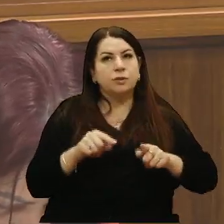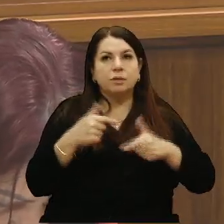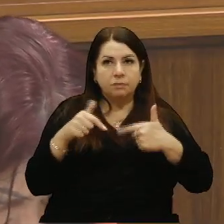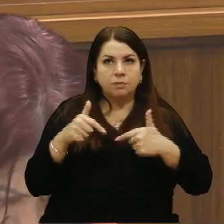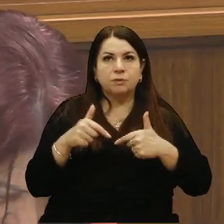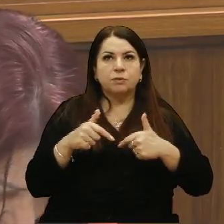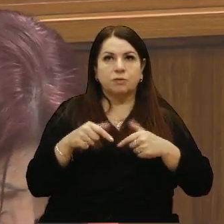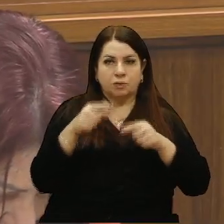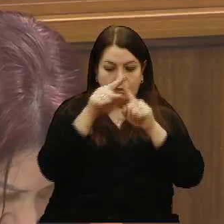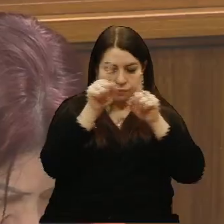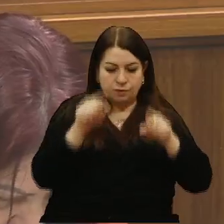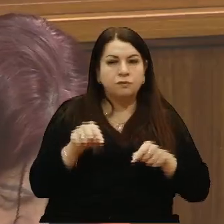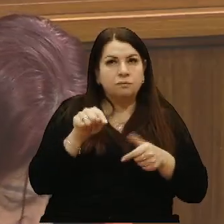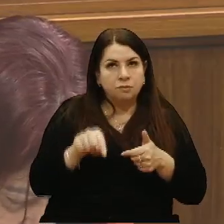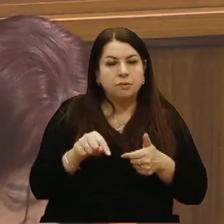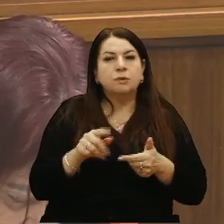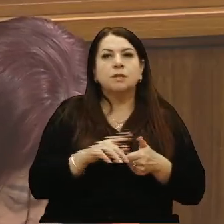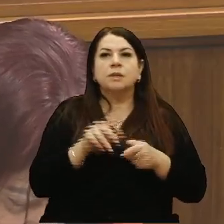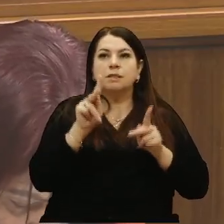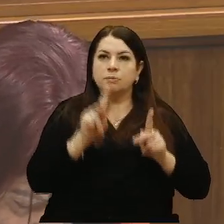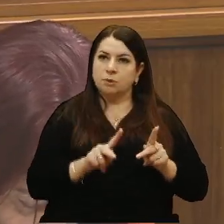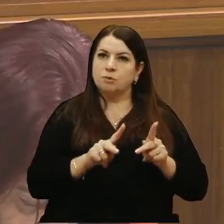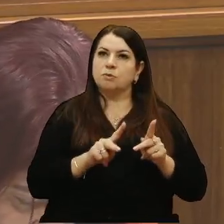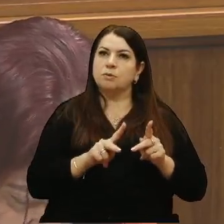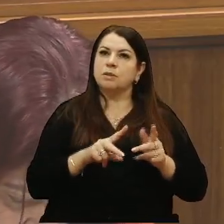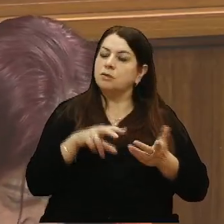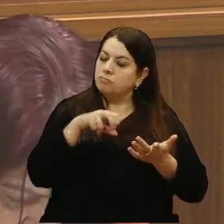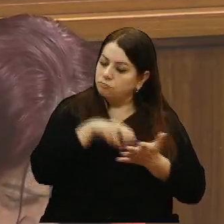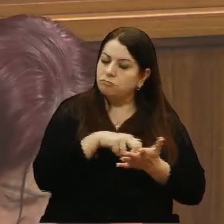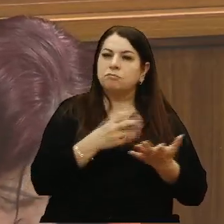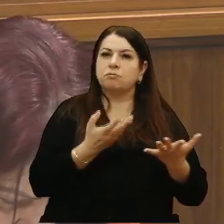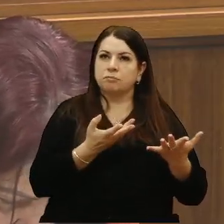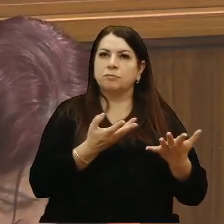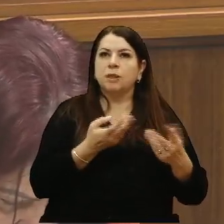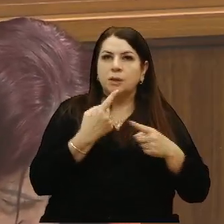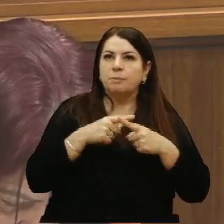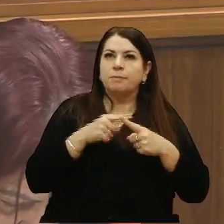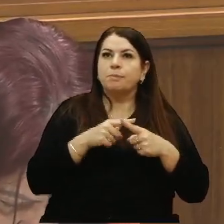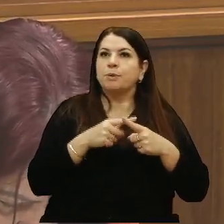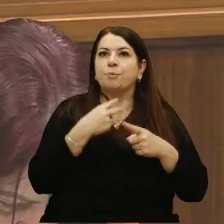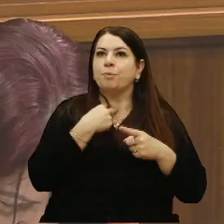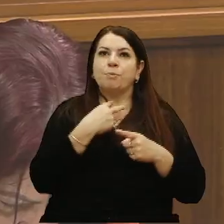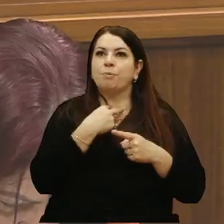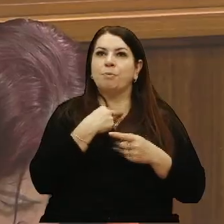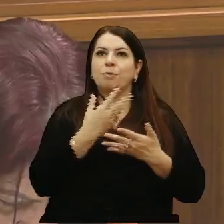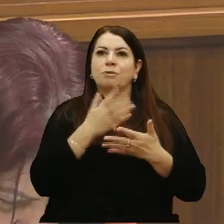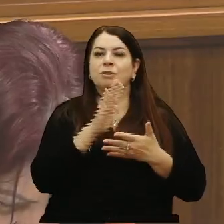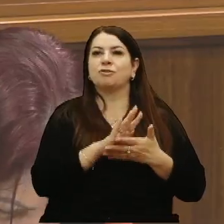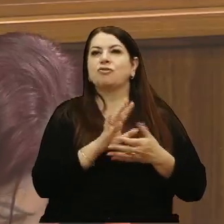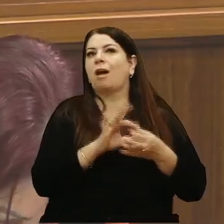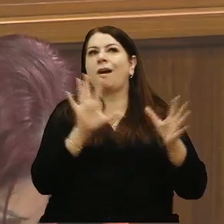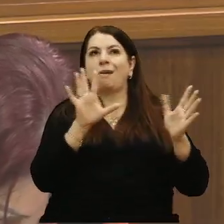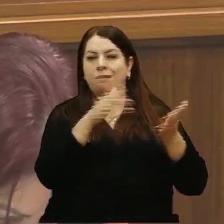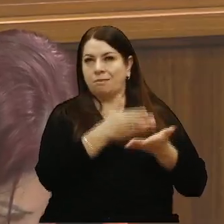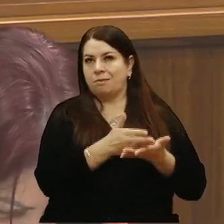um servidor, que essas pessoas sejam punidas, porque a gente não pode deixar